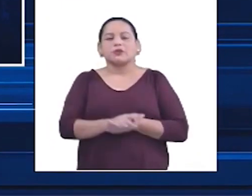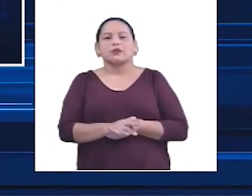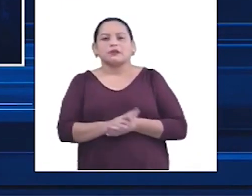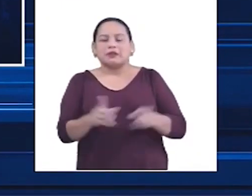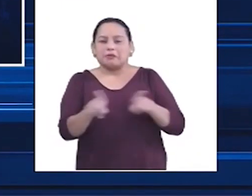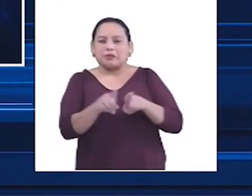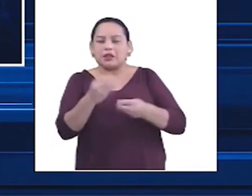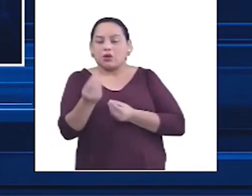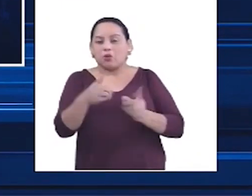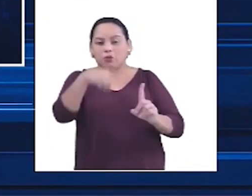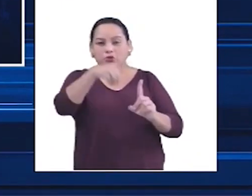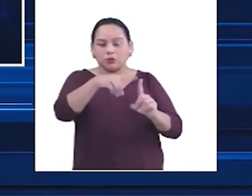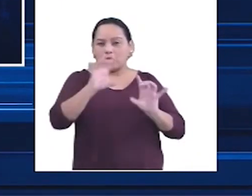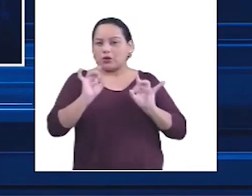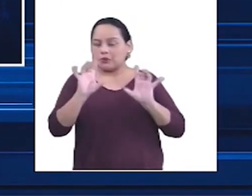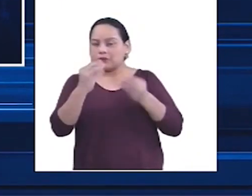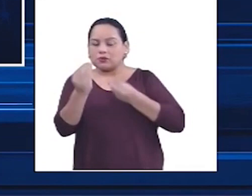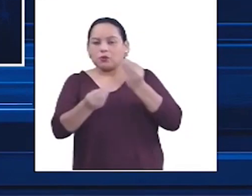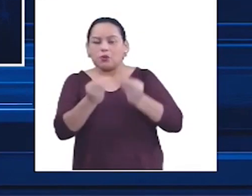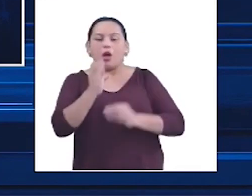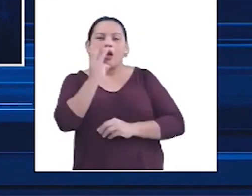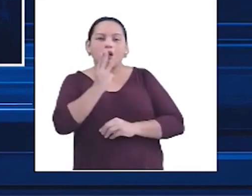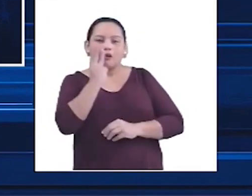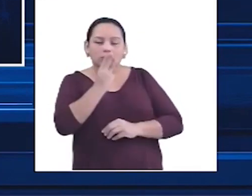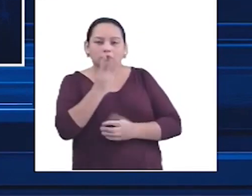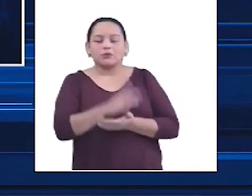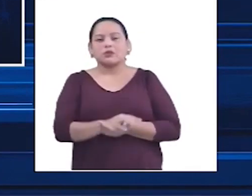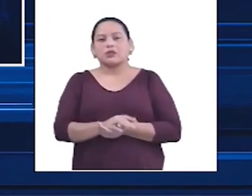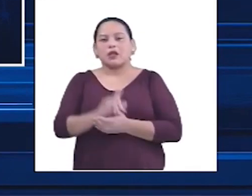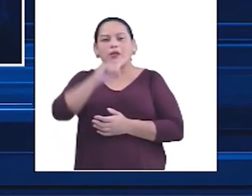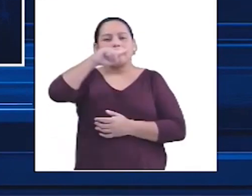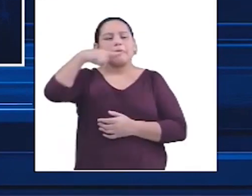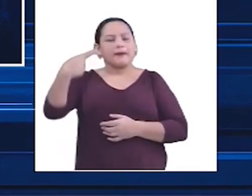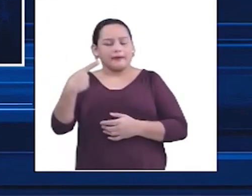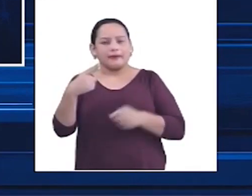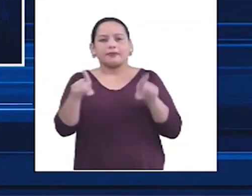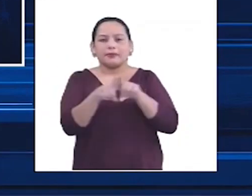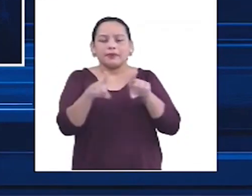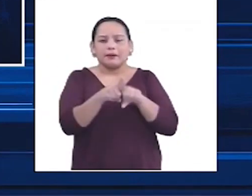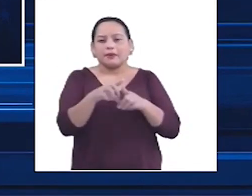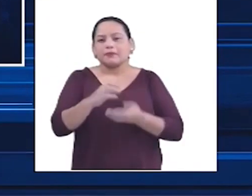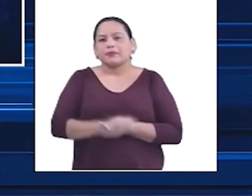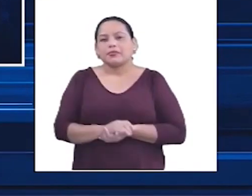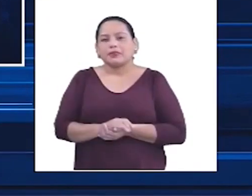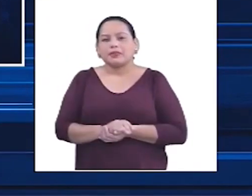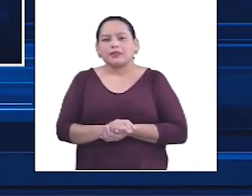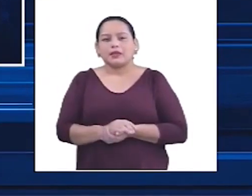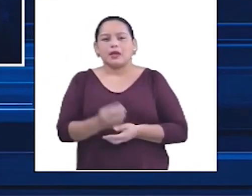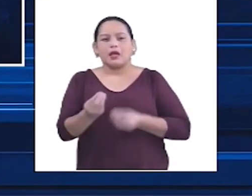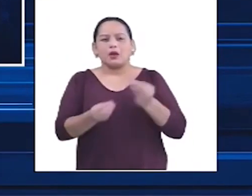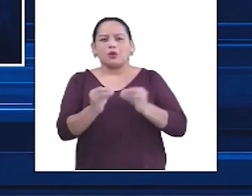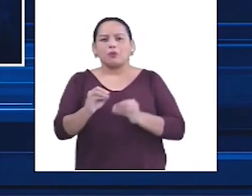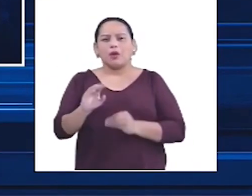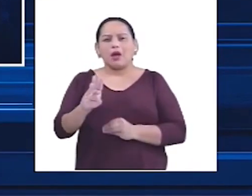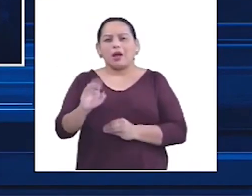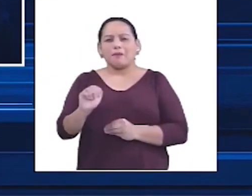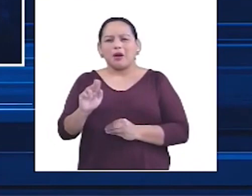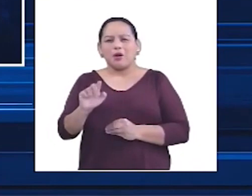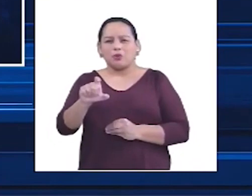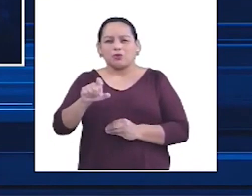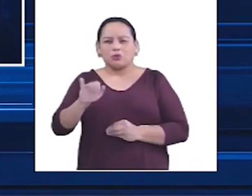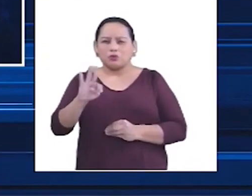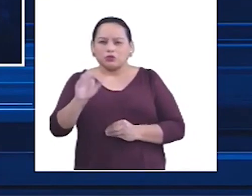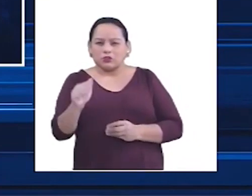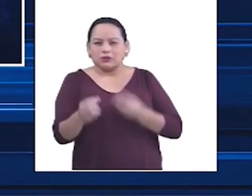um tipo específico aí de açúcar, né? De uma cana também. Bauxite, que é bauxita,